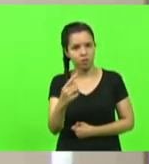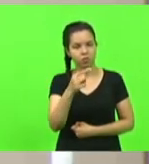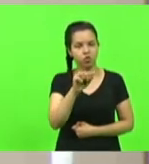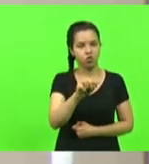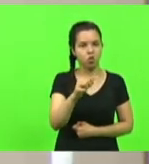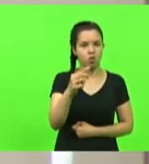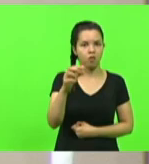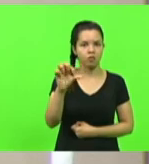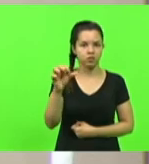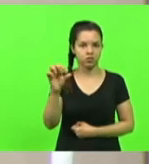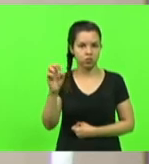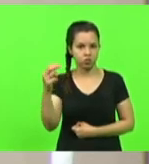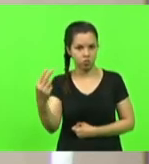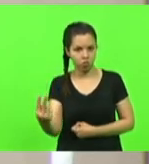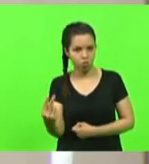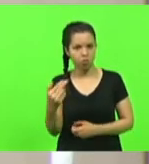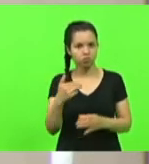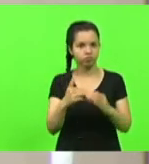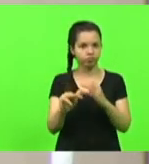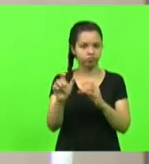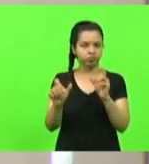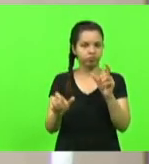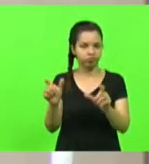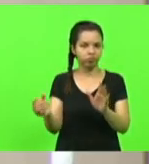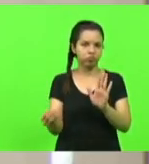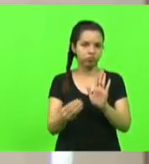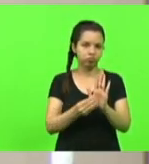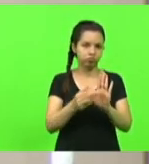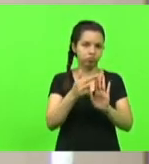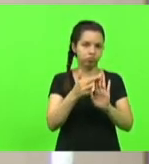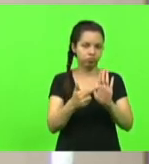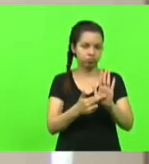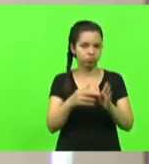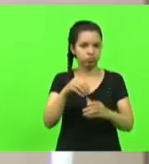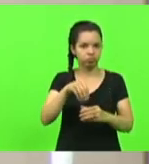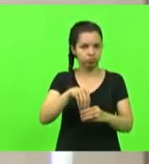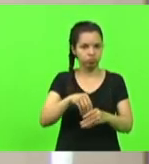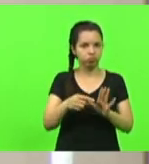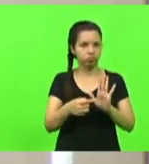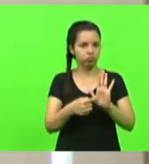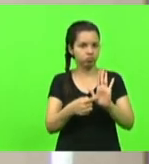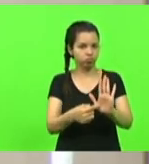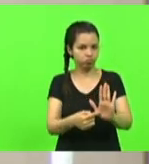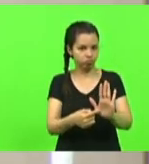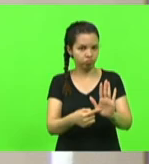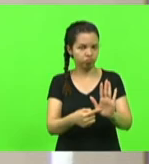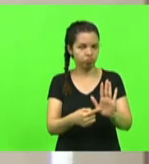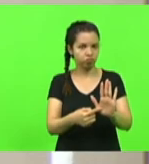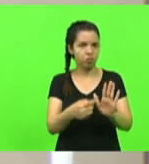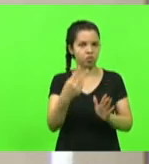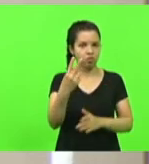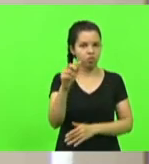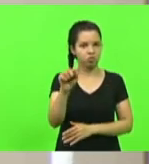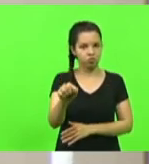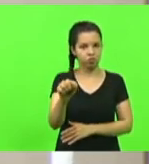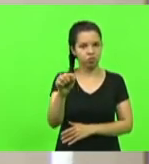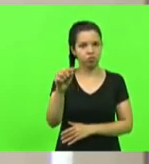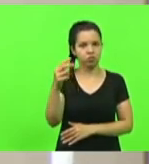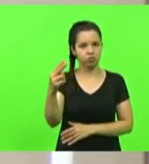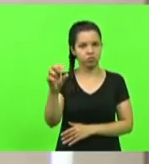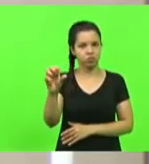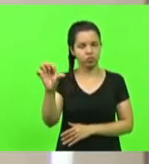Esta presidência comunica que encaminhará os destinatários, conforme determina o regimento interno, as seguintes indicações. Indicações 2.159 a 2